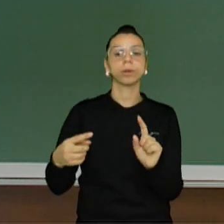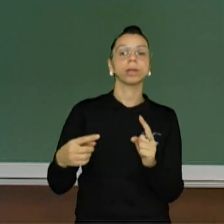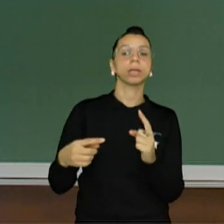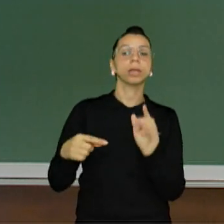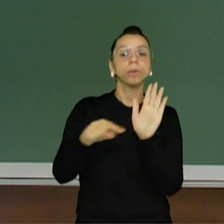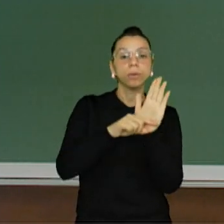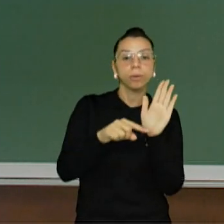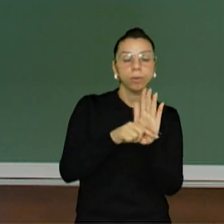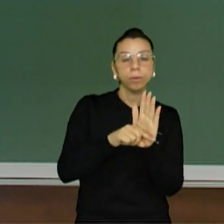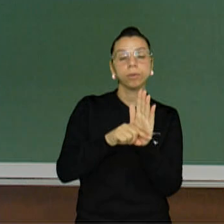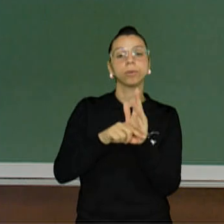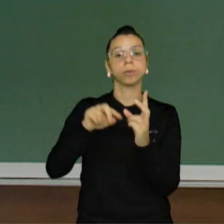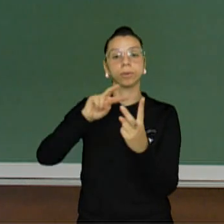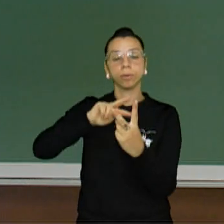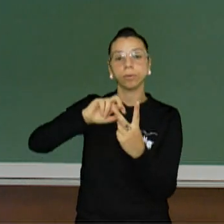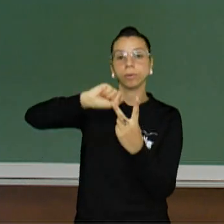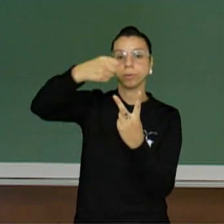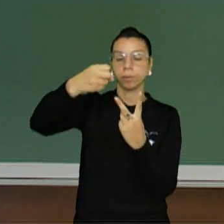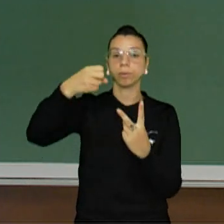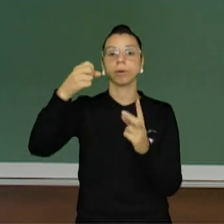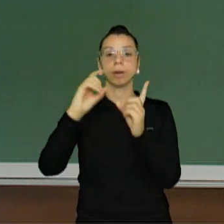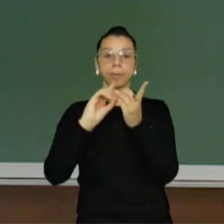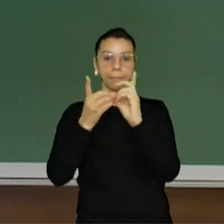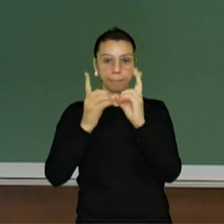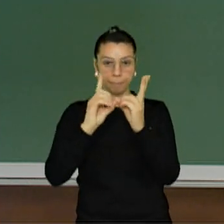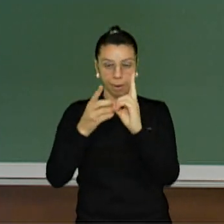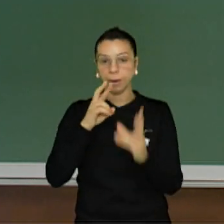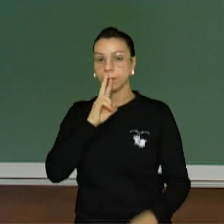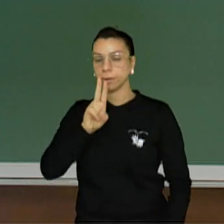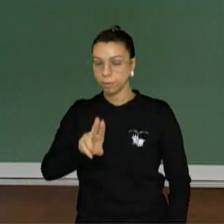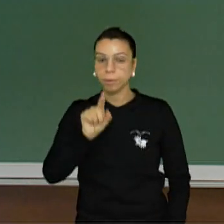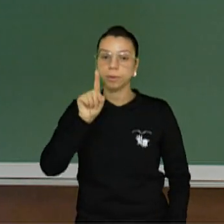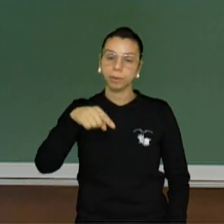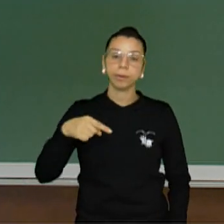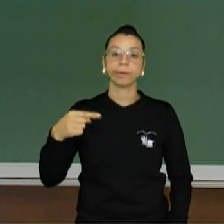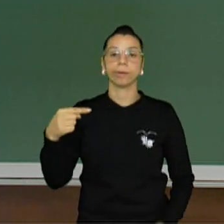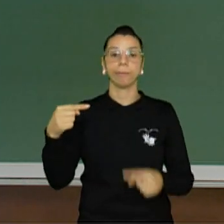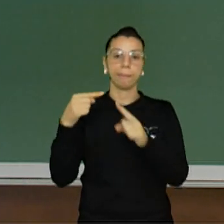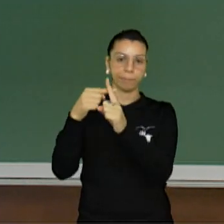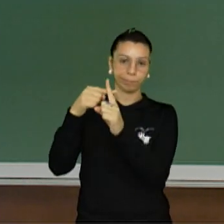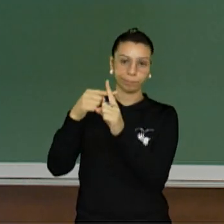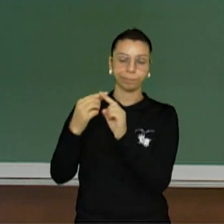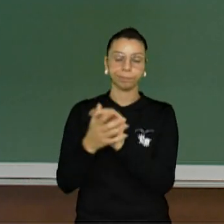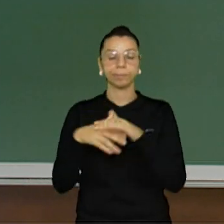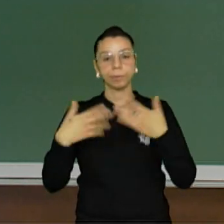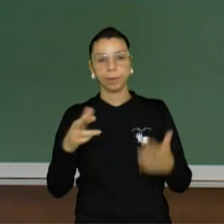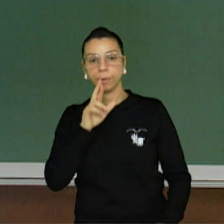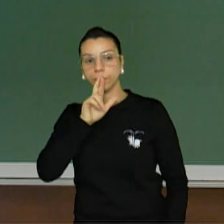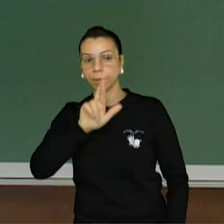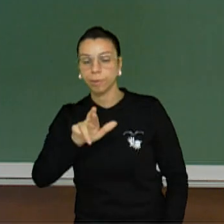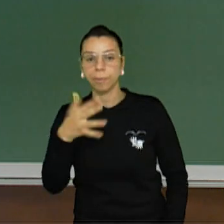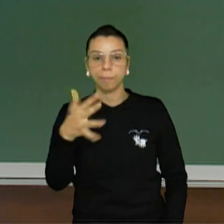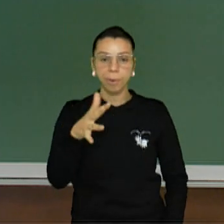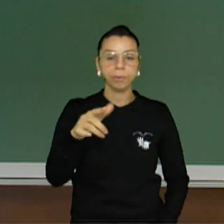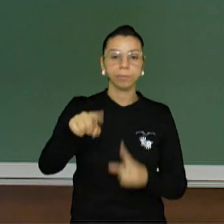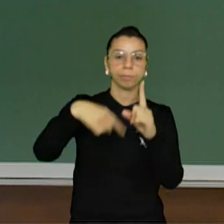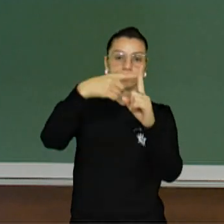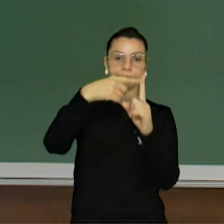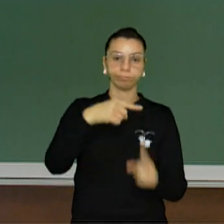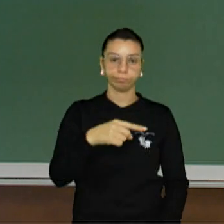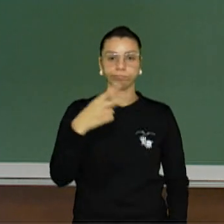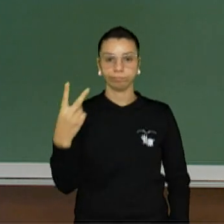número negativo elevado ao expoente par, a resposta dá positiva, tá? Então, solução, mais ou menos 2.